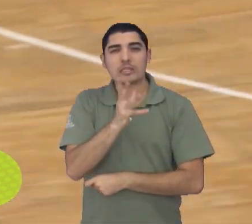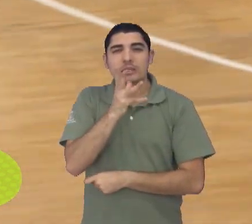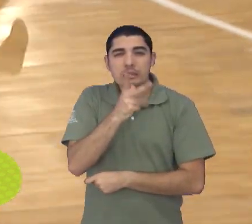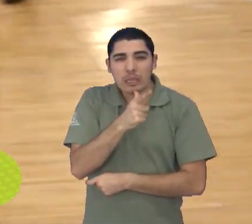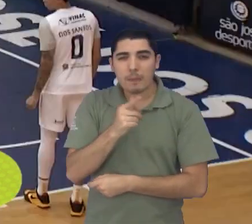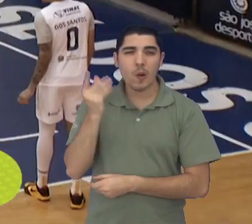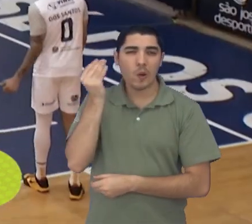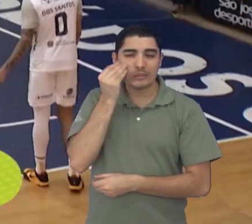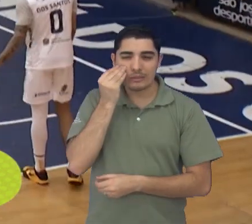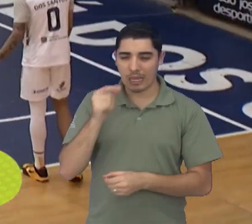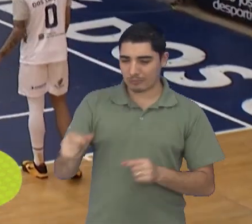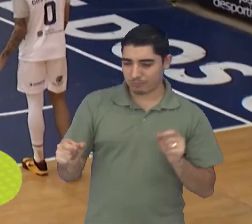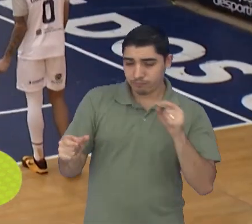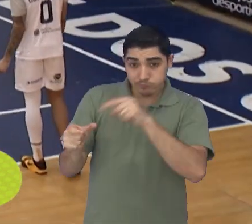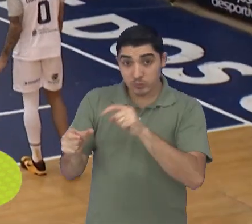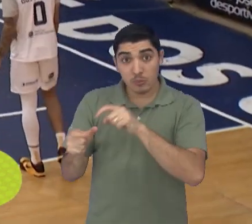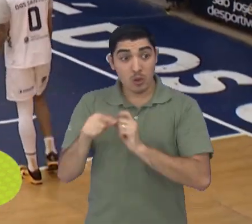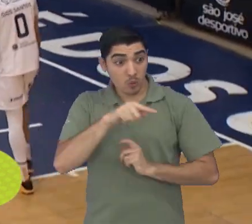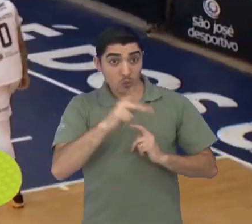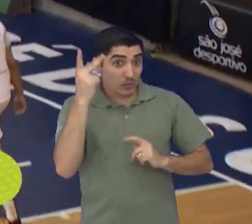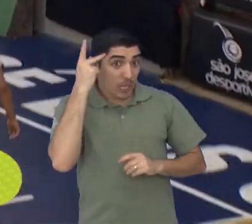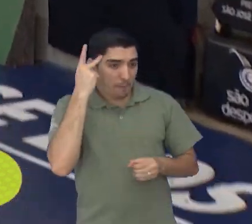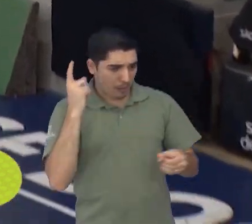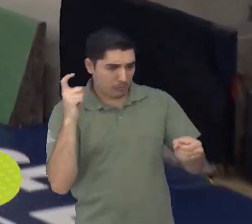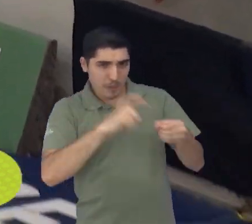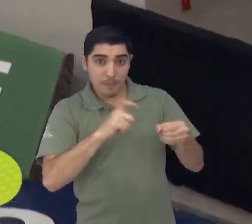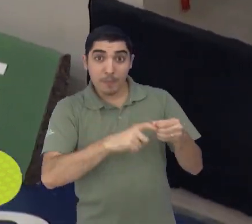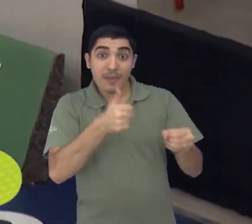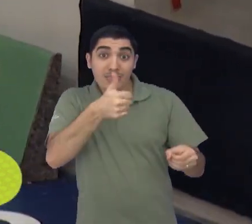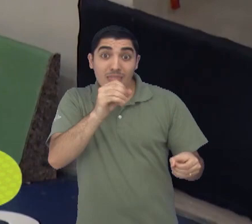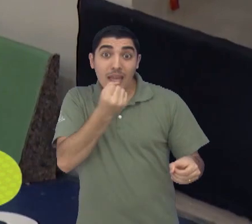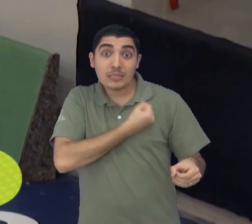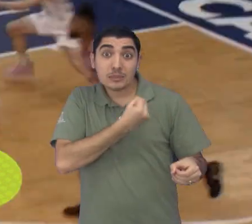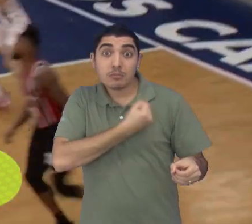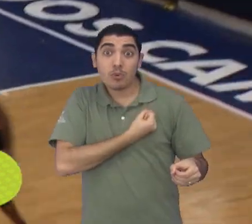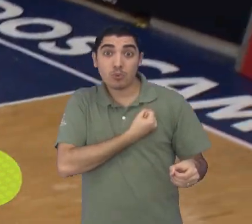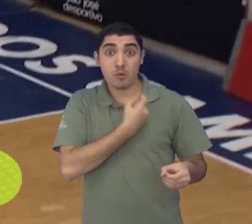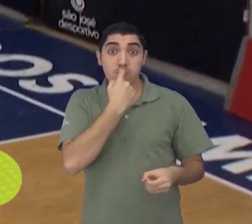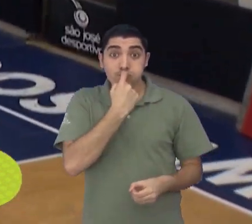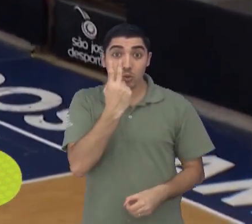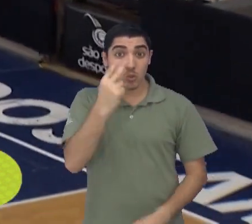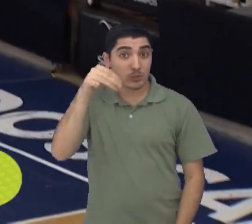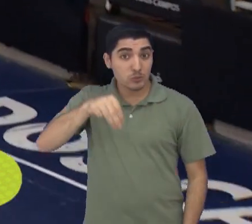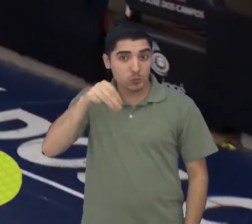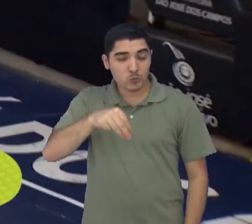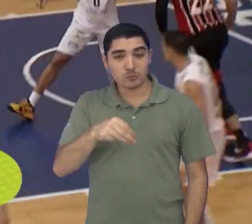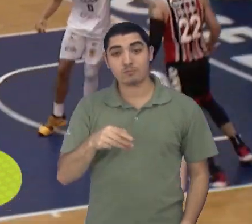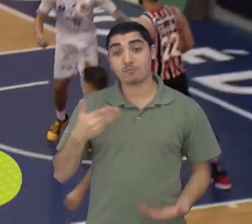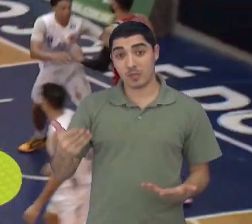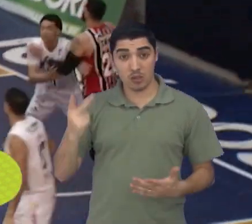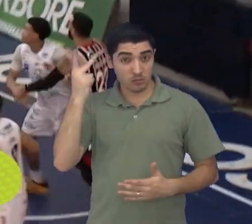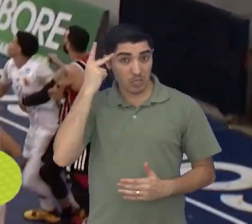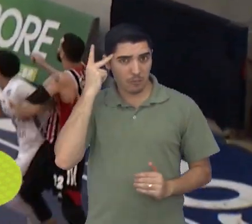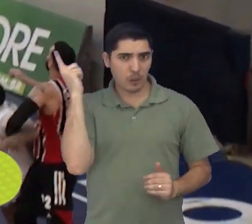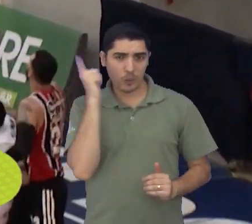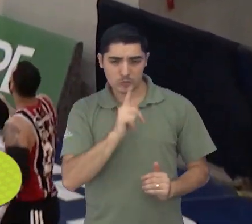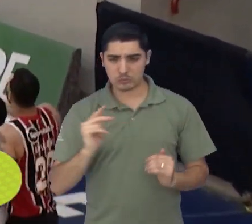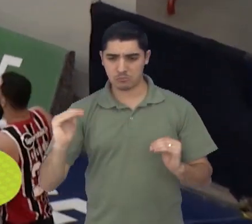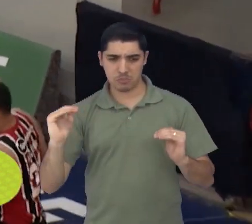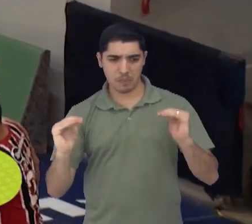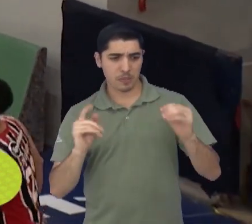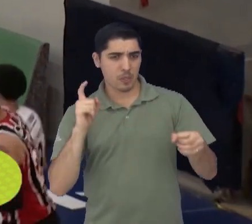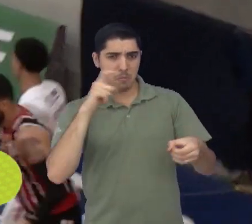o São Paulo anotou quase 10 pontos em 2 minutos. O tempo ia passando e o São Paulo ia